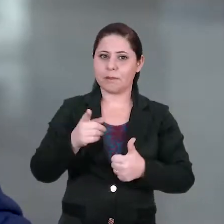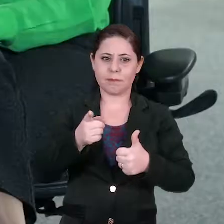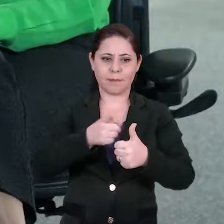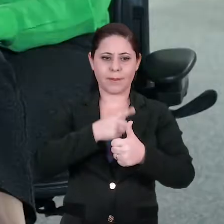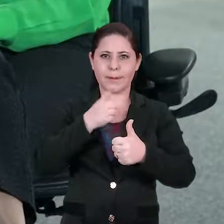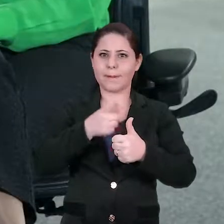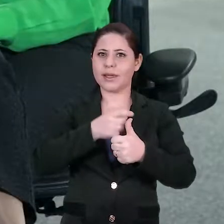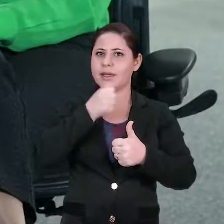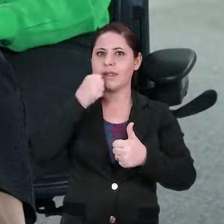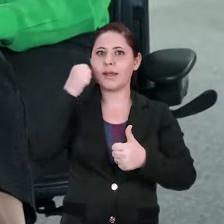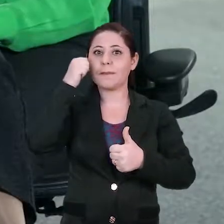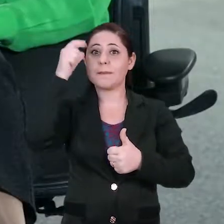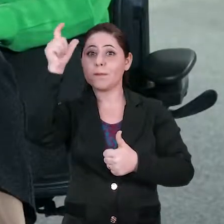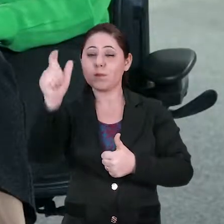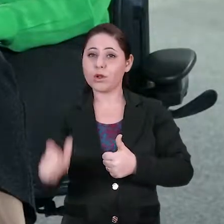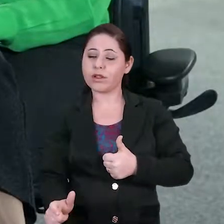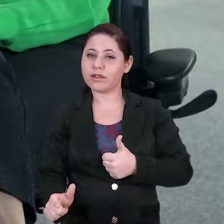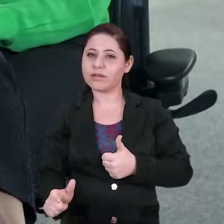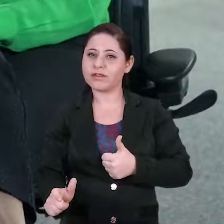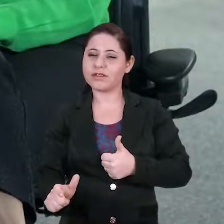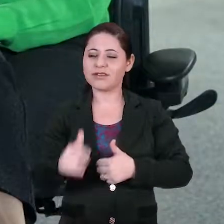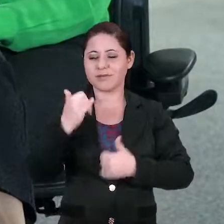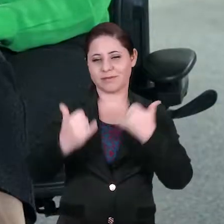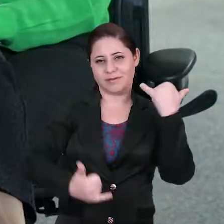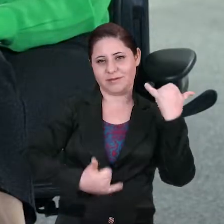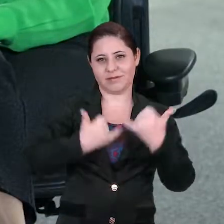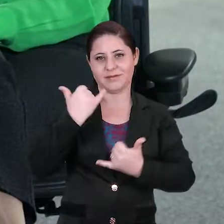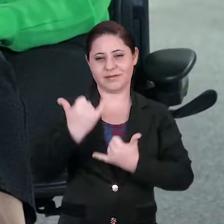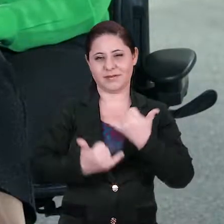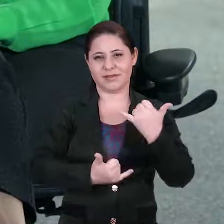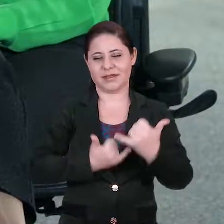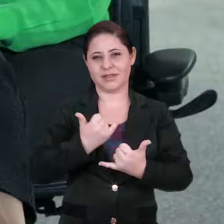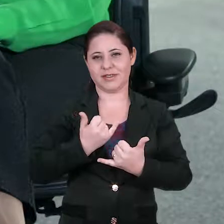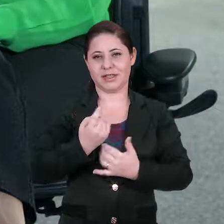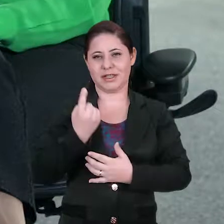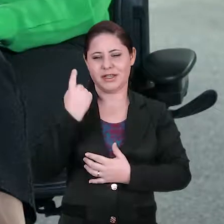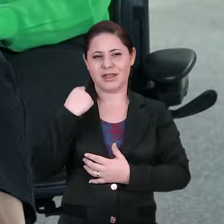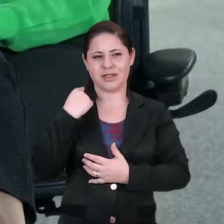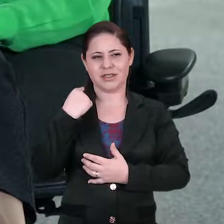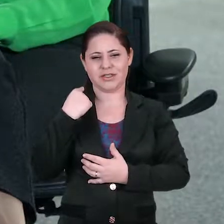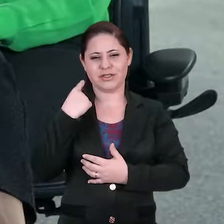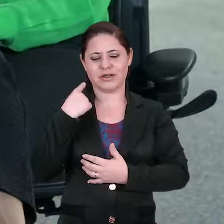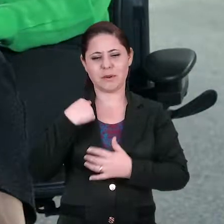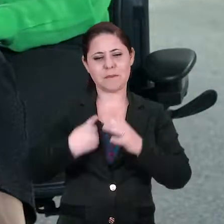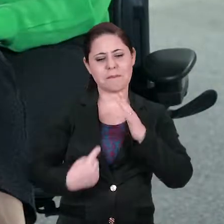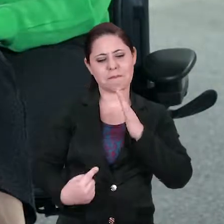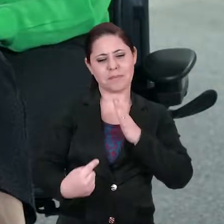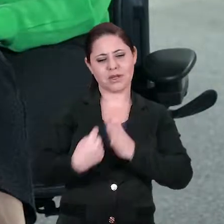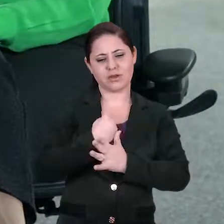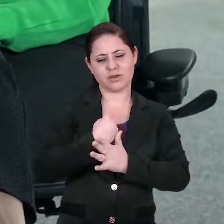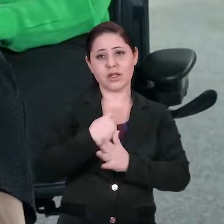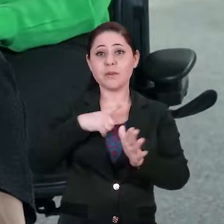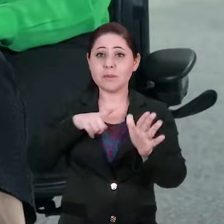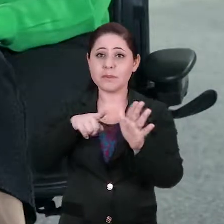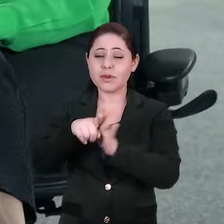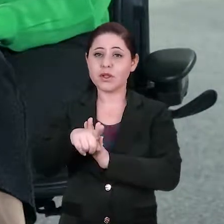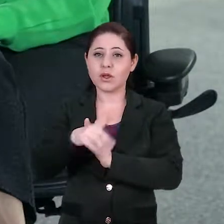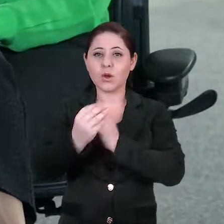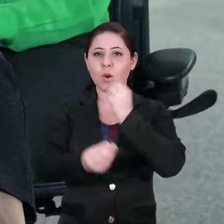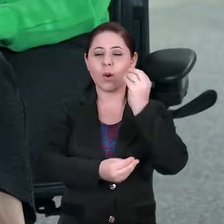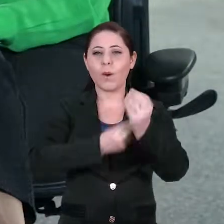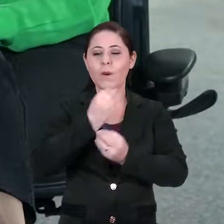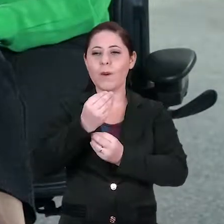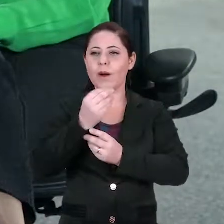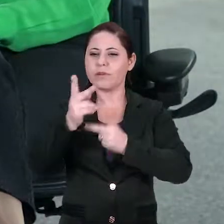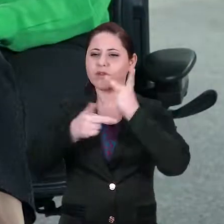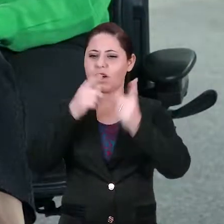entrevistada, aliás, é a primeira entrevistada. E a gente estava brincando aqui com ela antes, que eu estava me perguntando